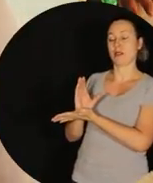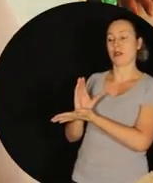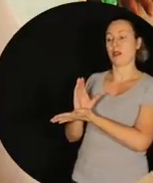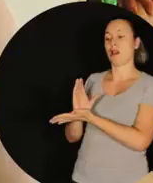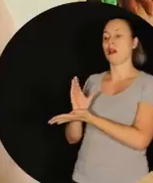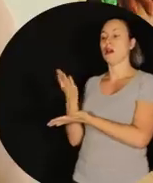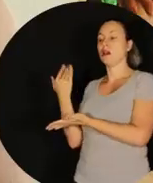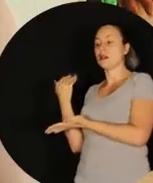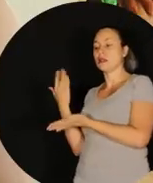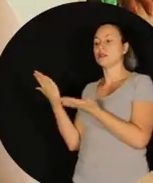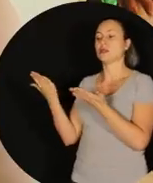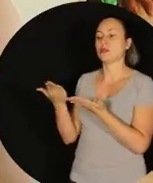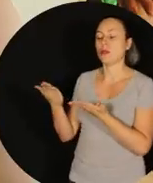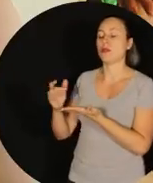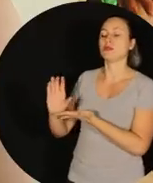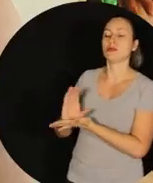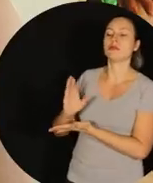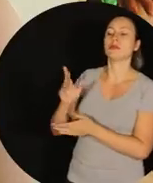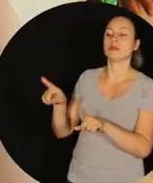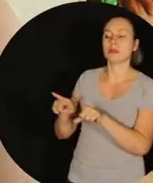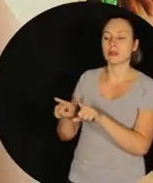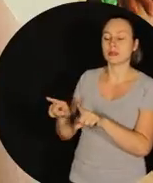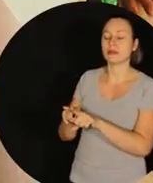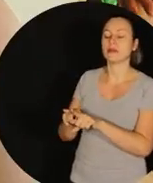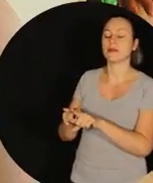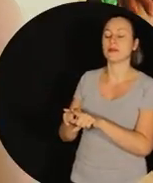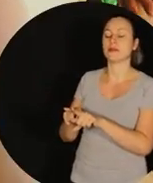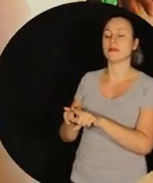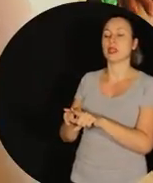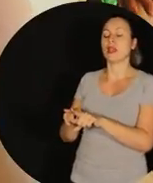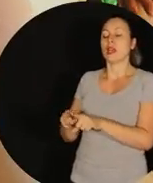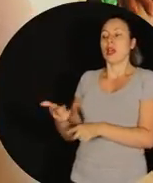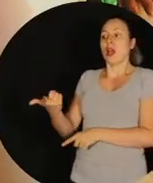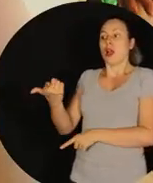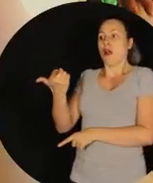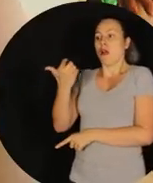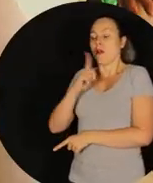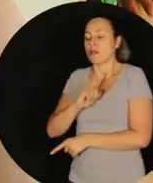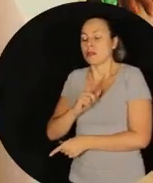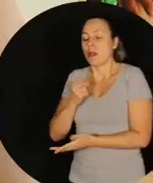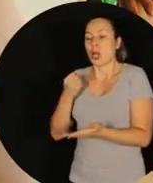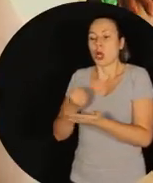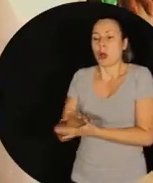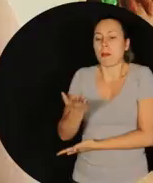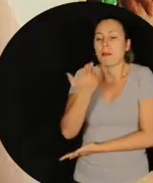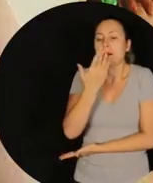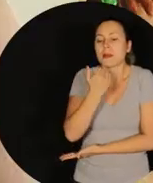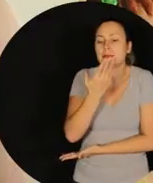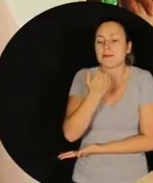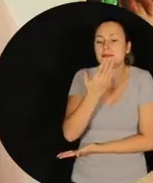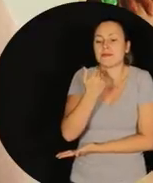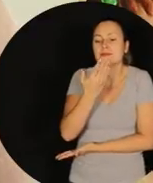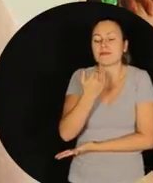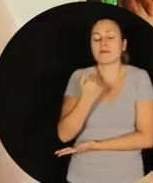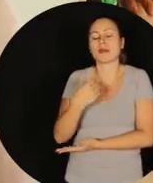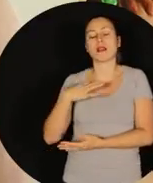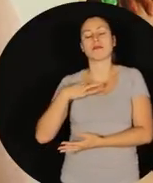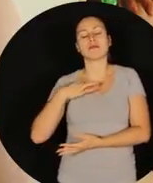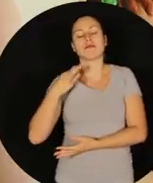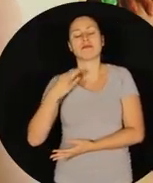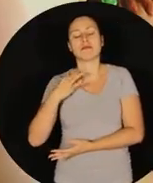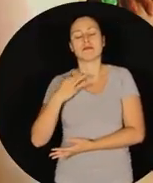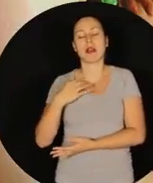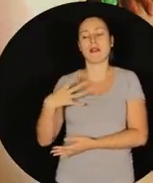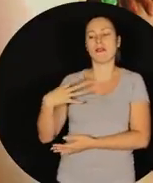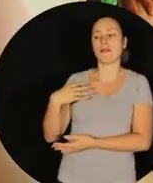eu recebo do Bolsa Família, eu pude comprar o que comer para os meus filhos